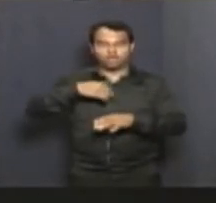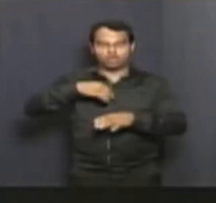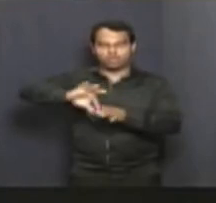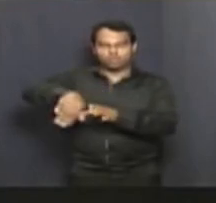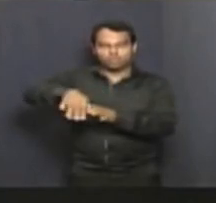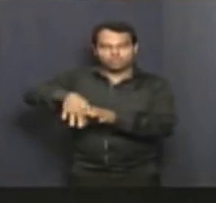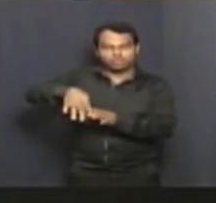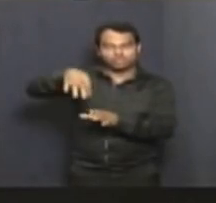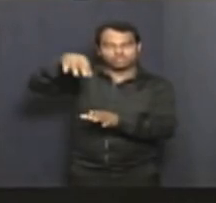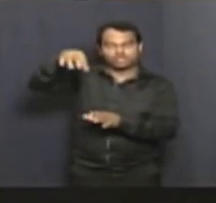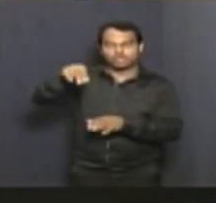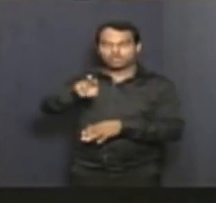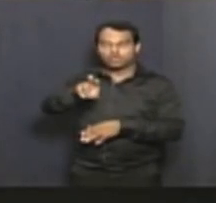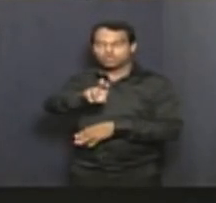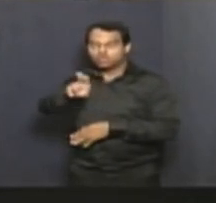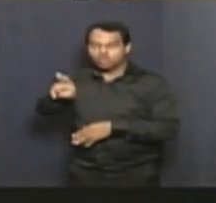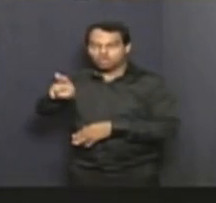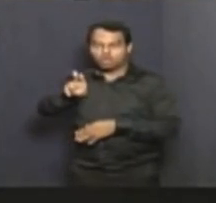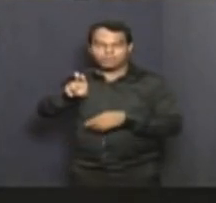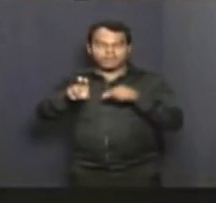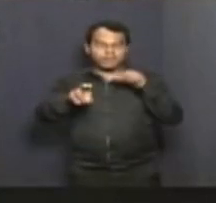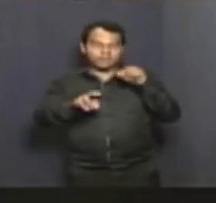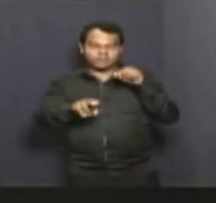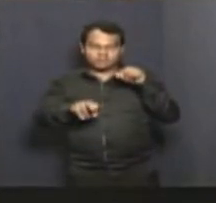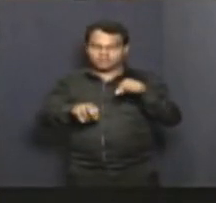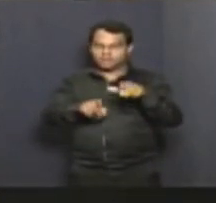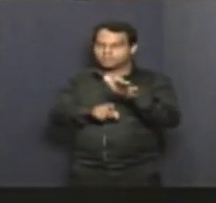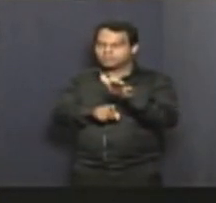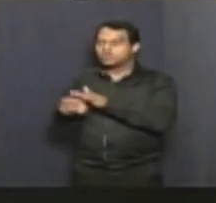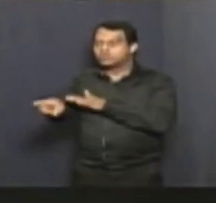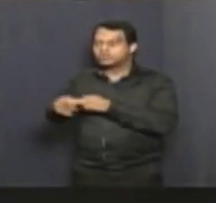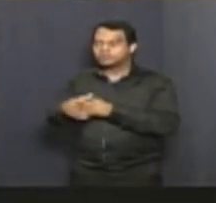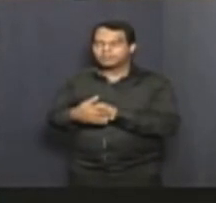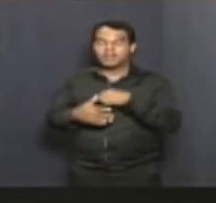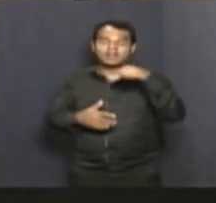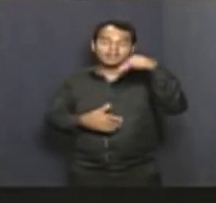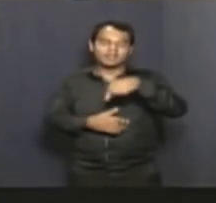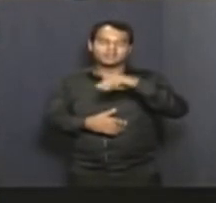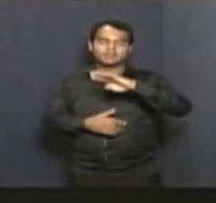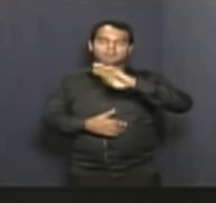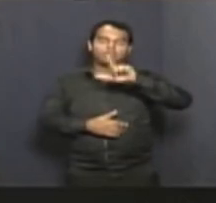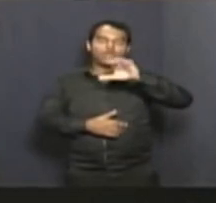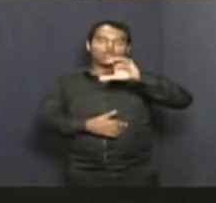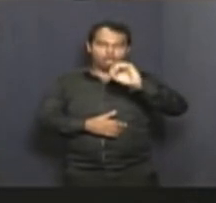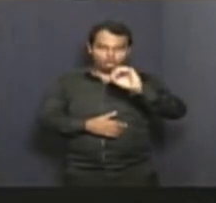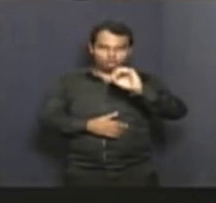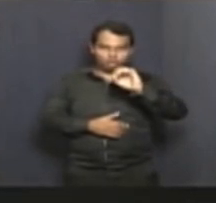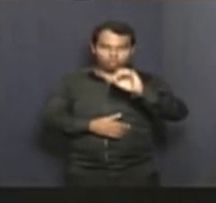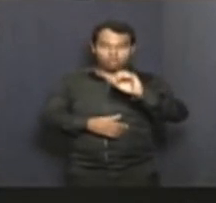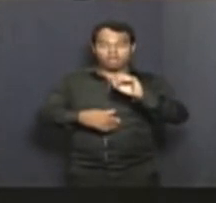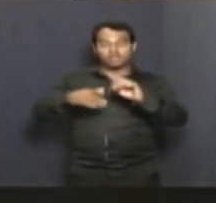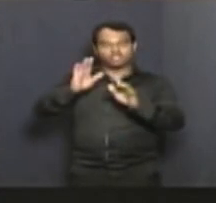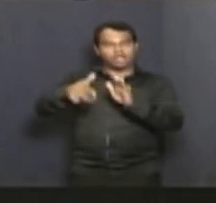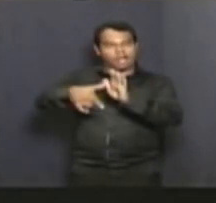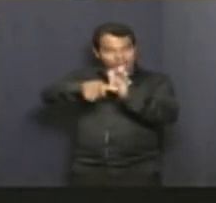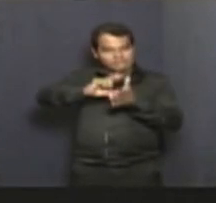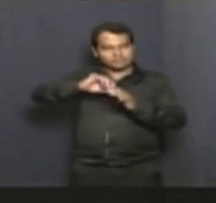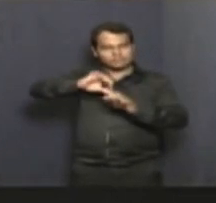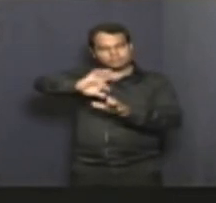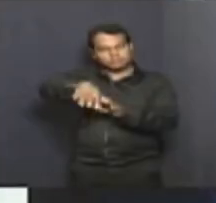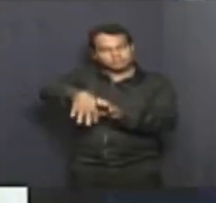é para quem queria fazer a pergunta mas estamos dizendo aqui que neste bloco na verdade pela ordem já escolhida